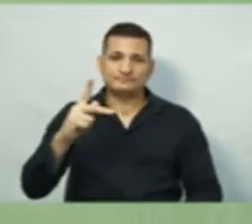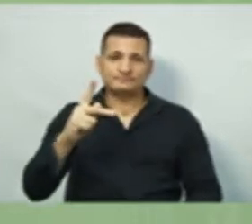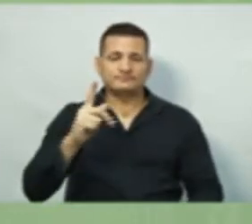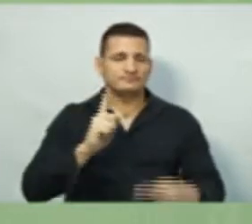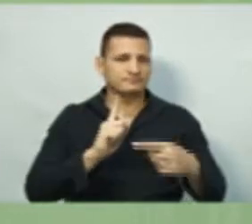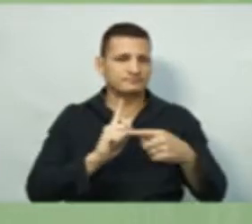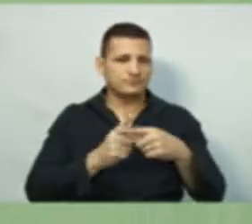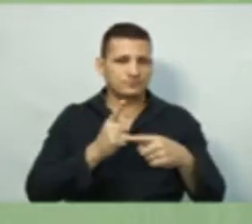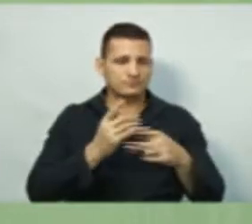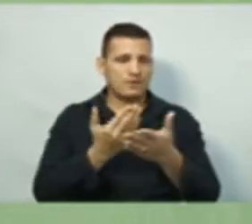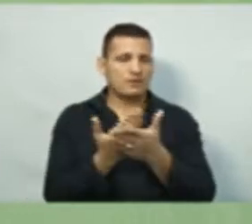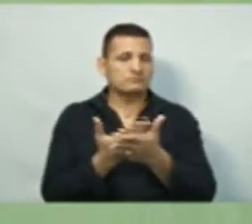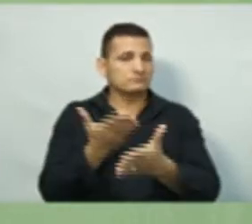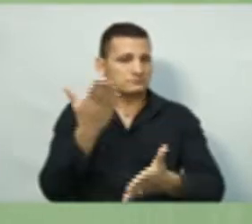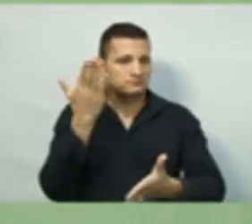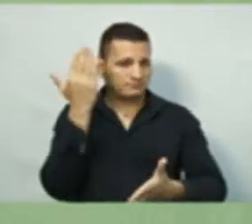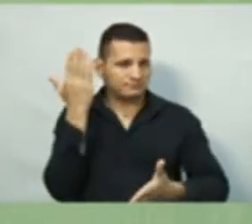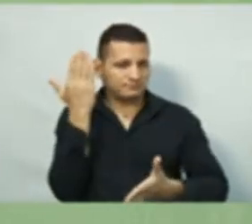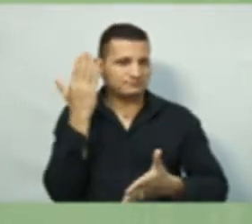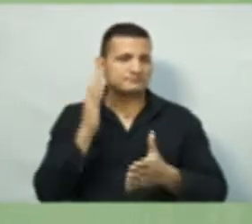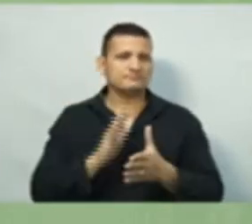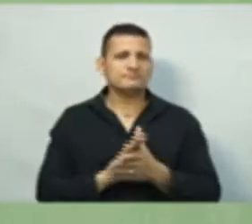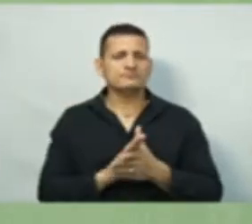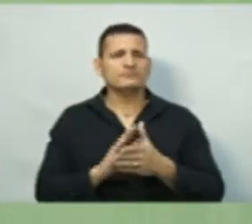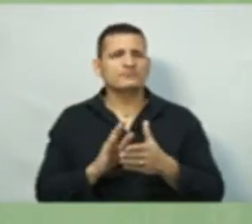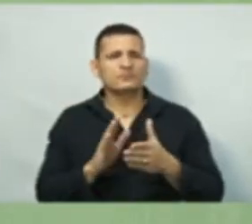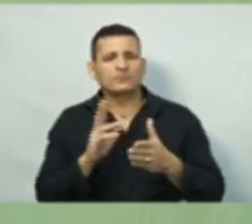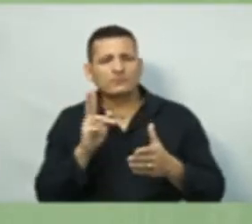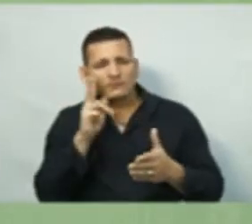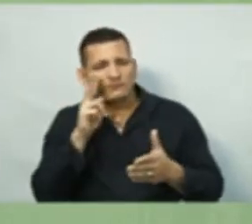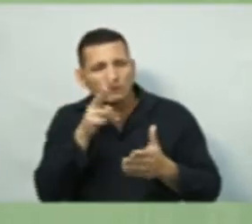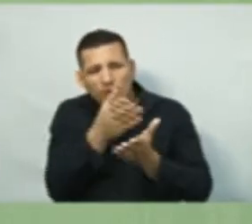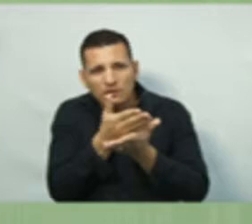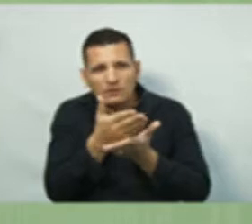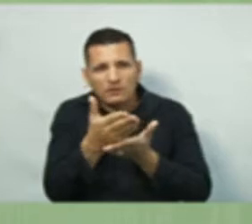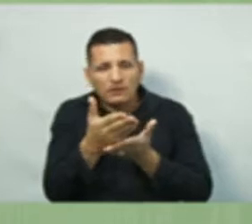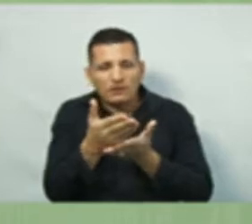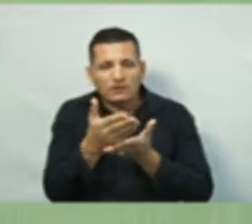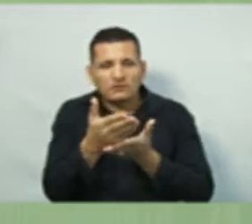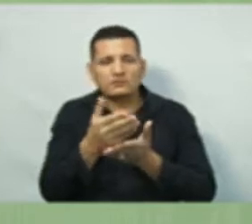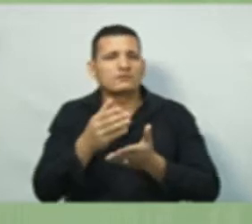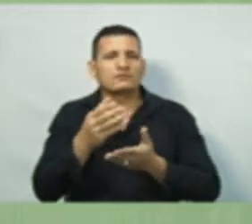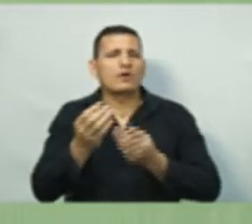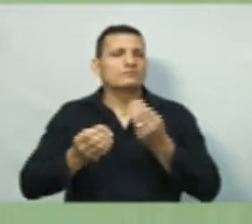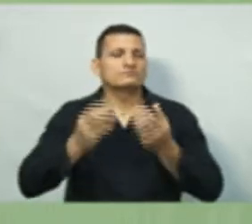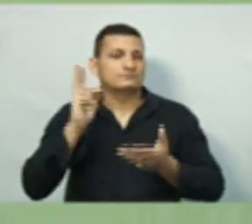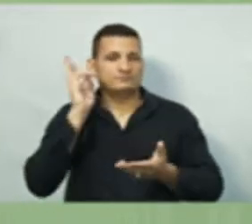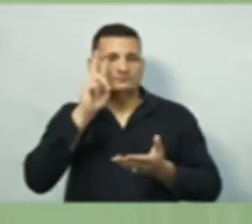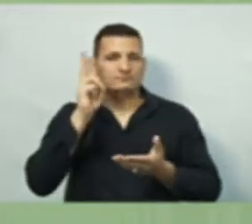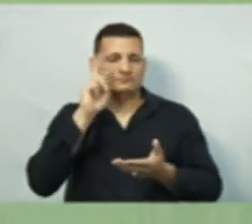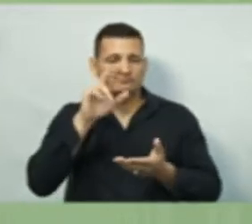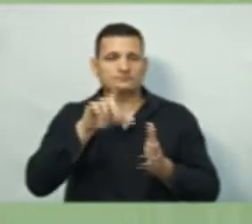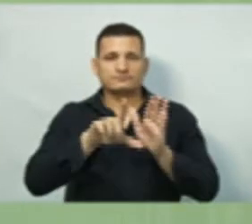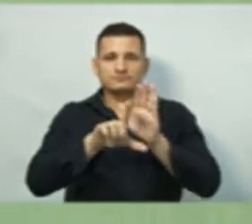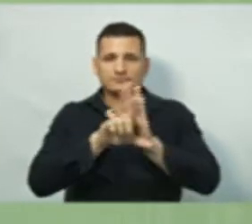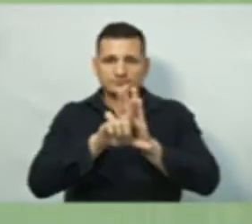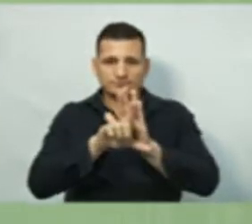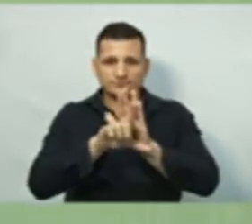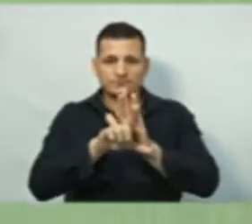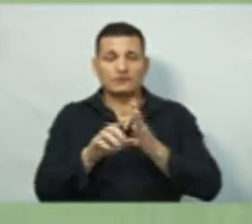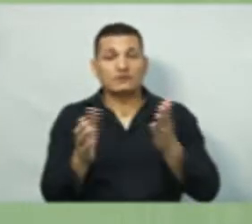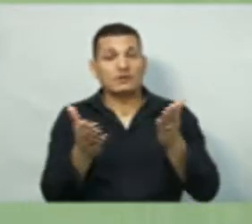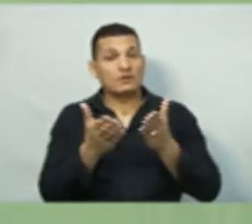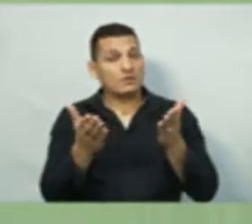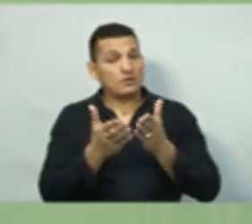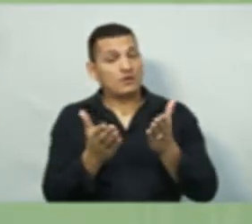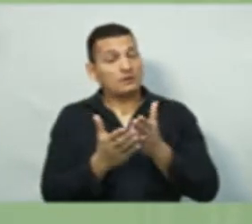aula passada nós começamos a ver como se dava a história da legislação. E agora vamos